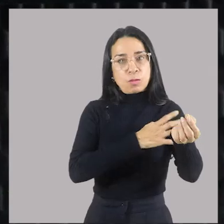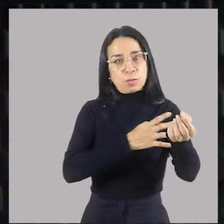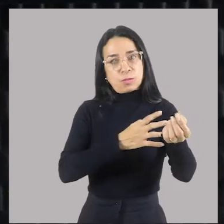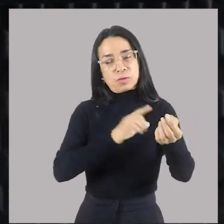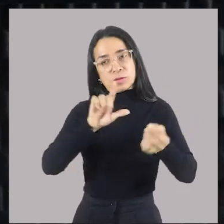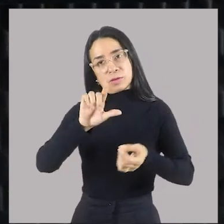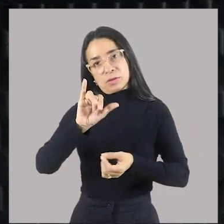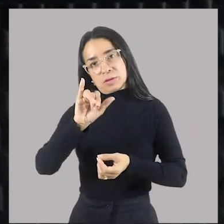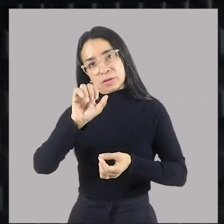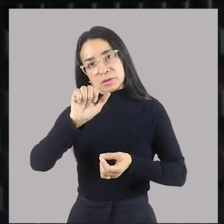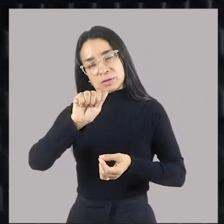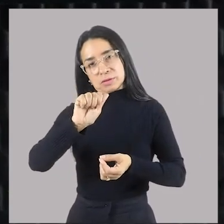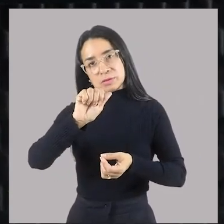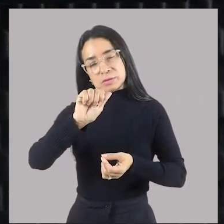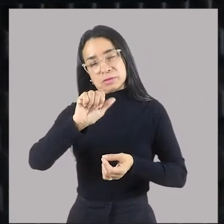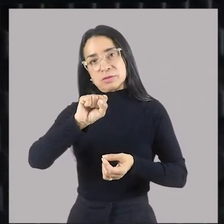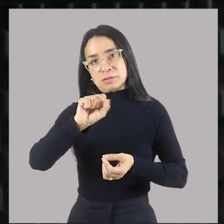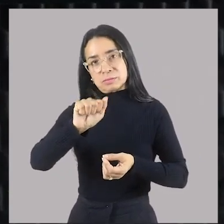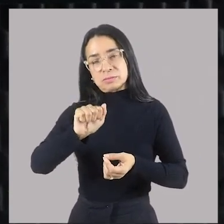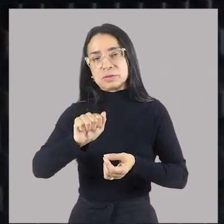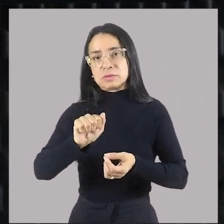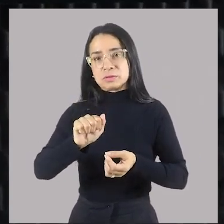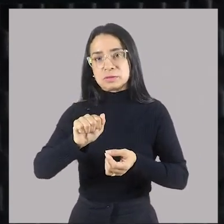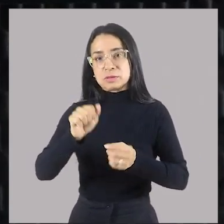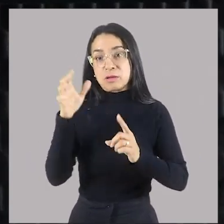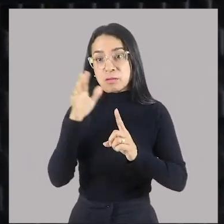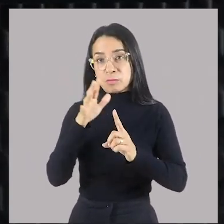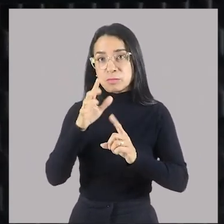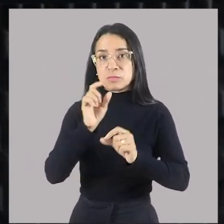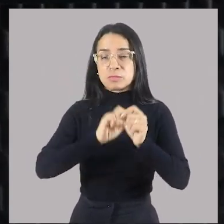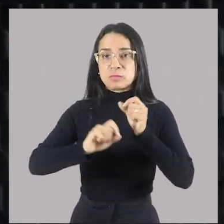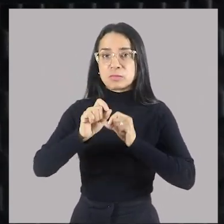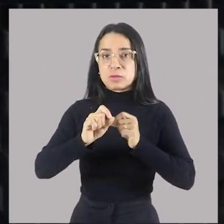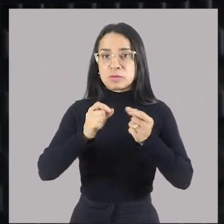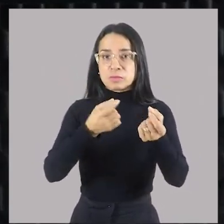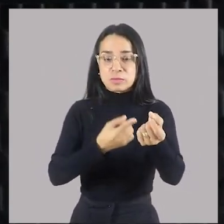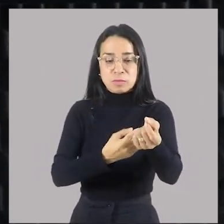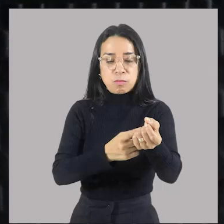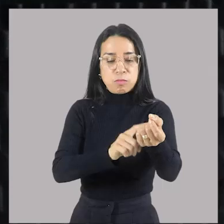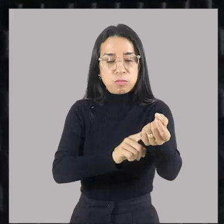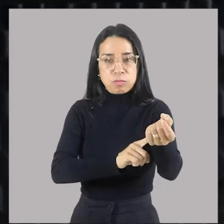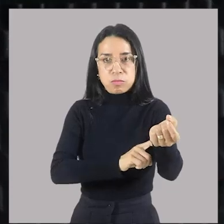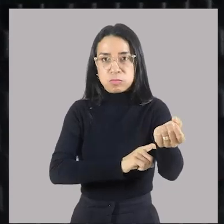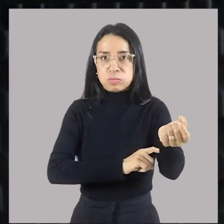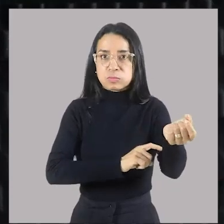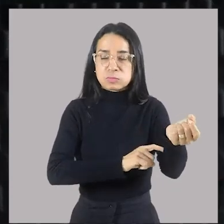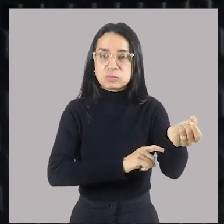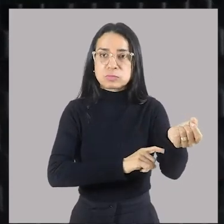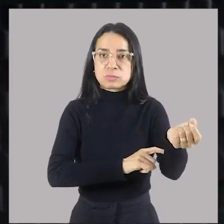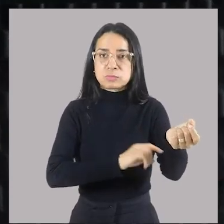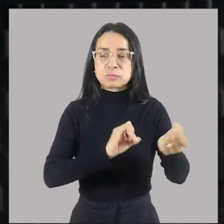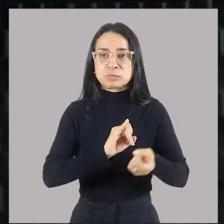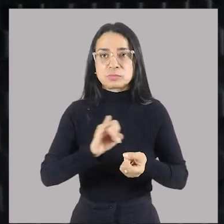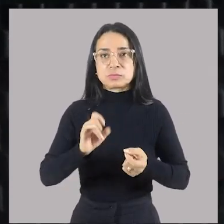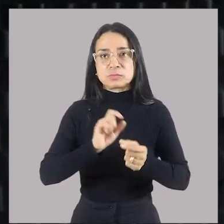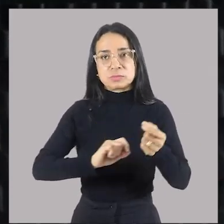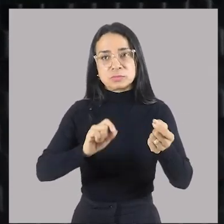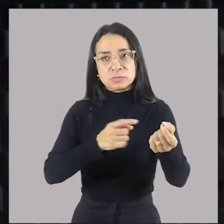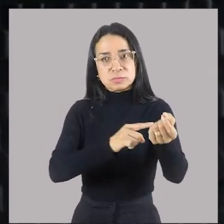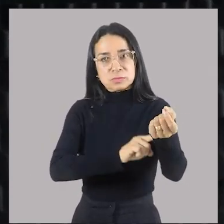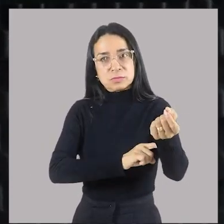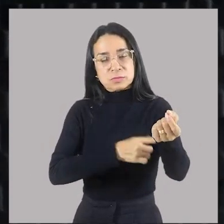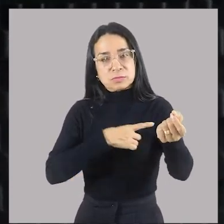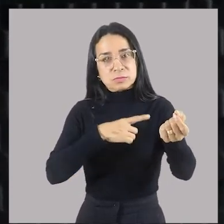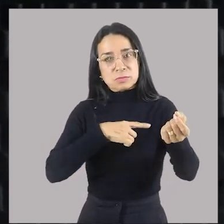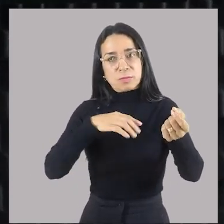lisa atuando para levar a substância para um tecido. Se aquele tecido está